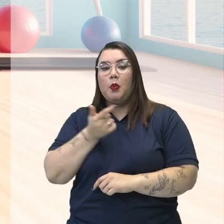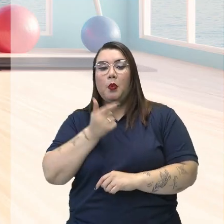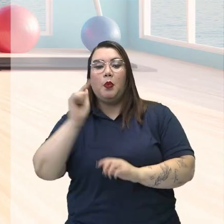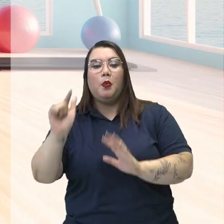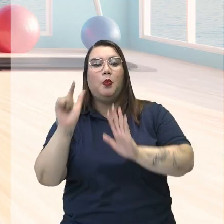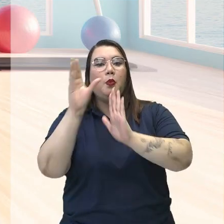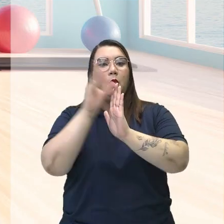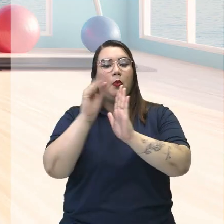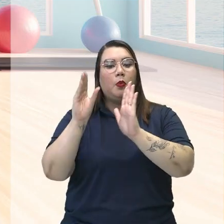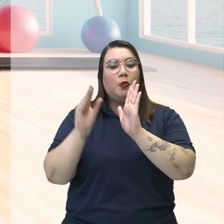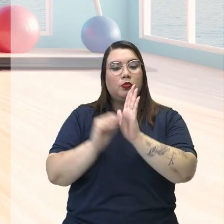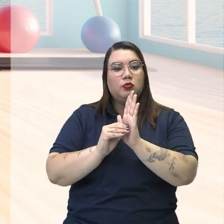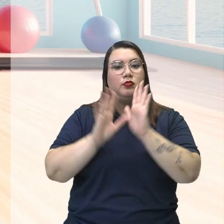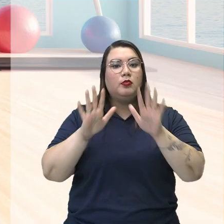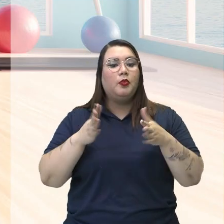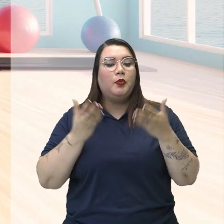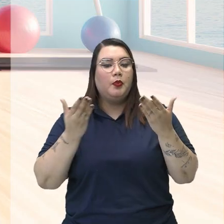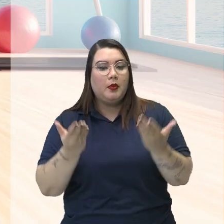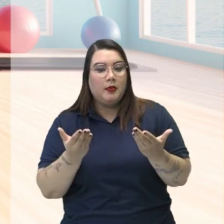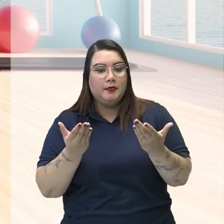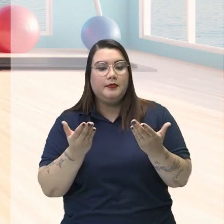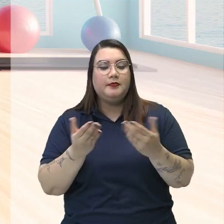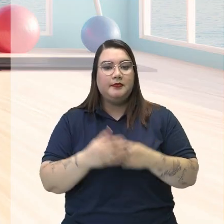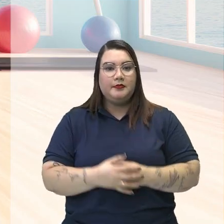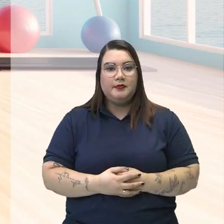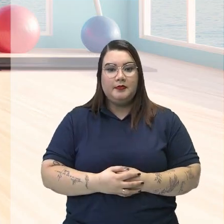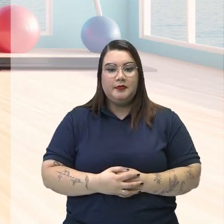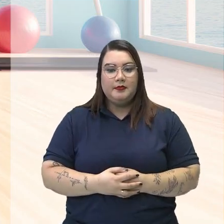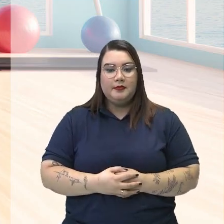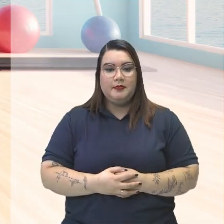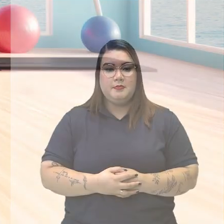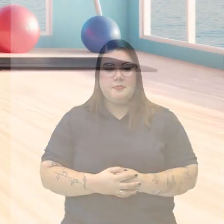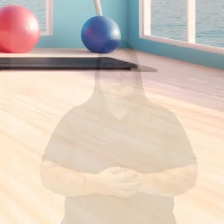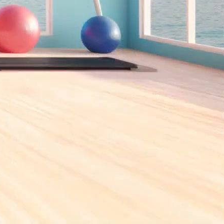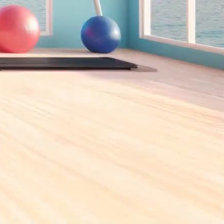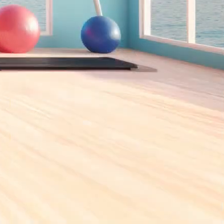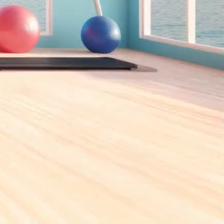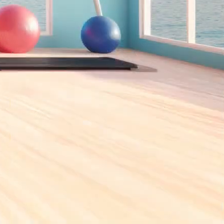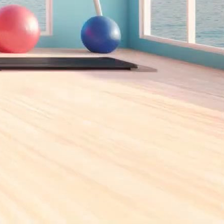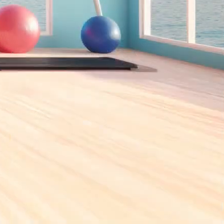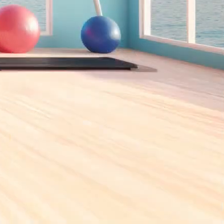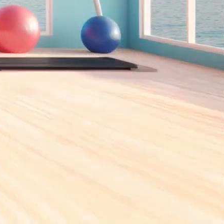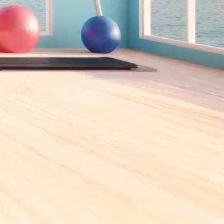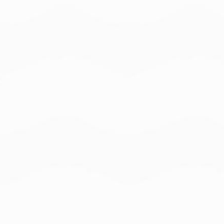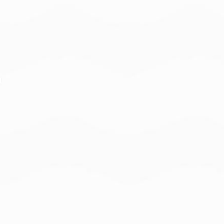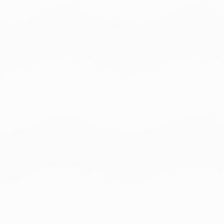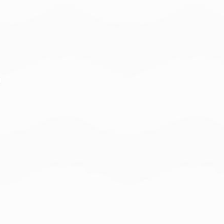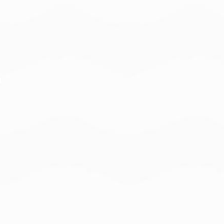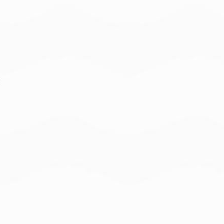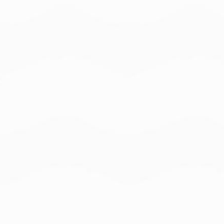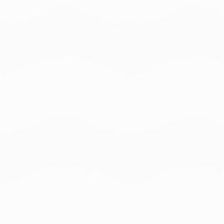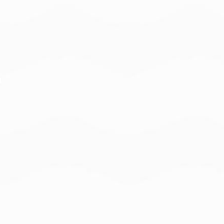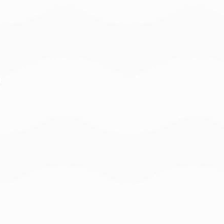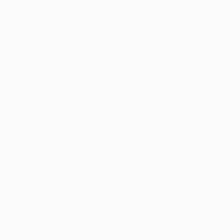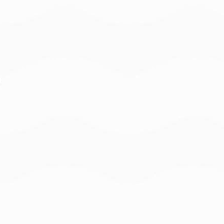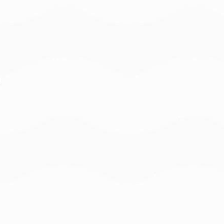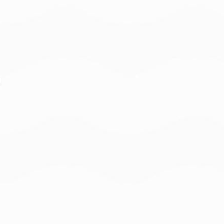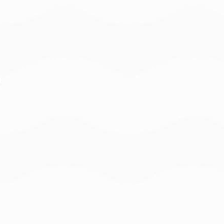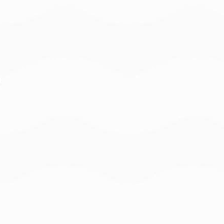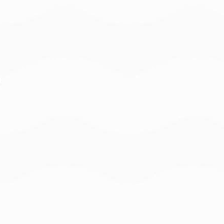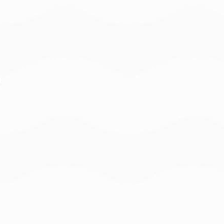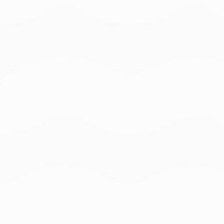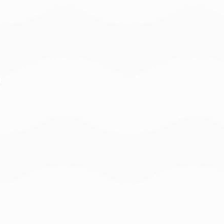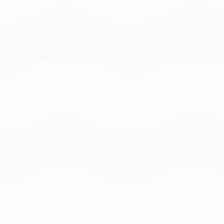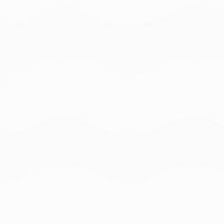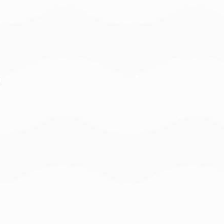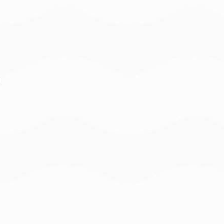próximo conteúdo, a nossa próxima revisão. Vamos falar agora sobre ginástica. Então, observem aí. A